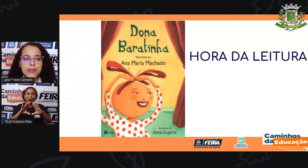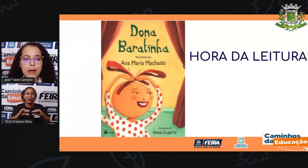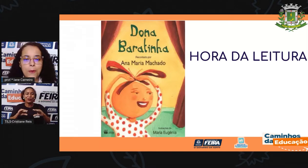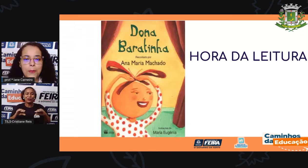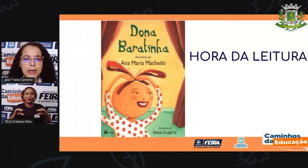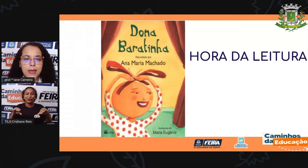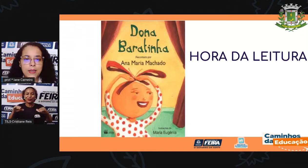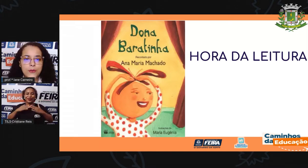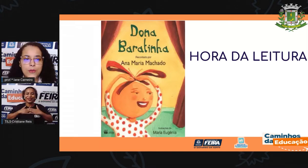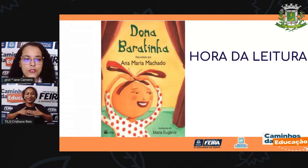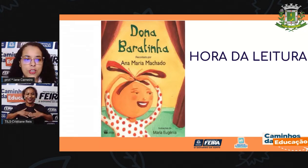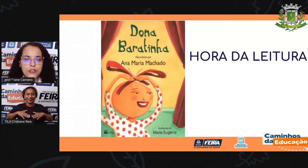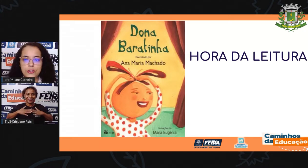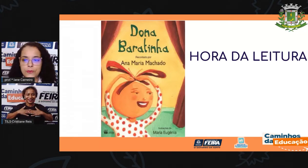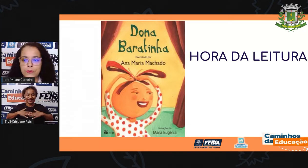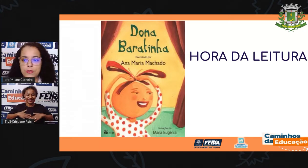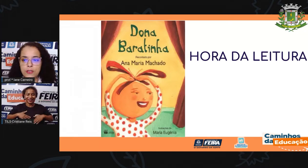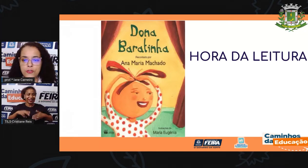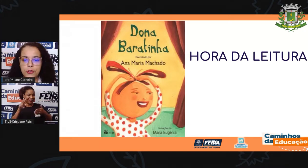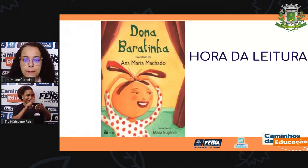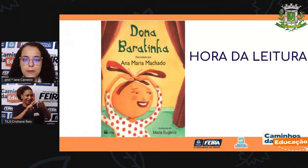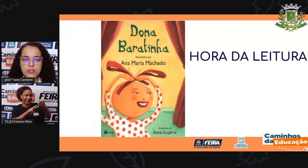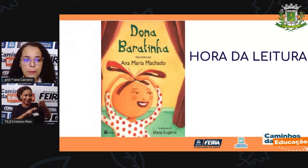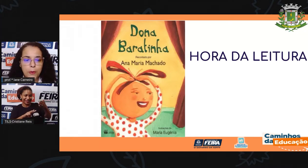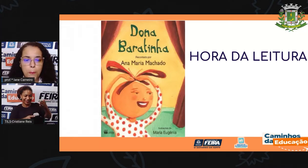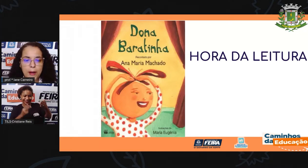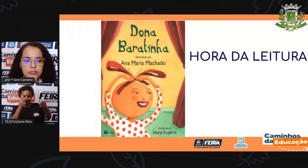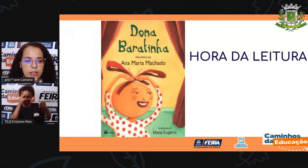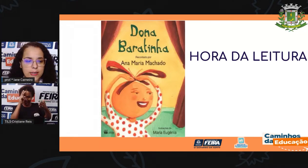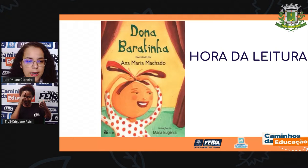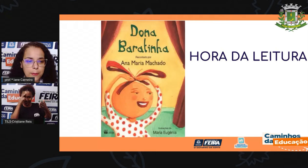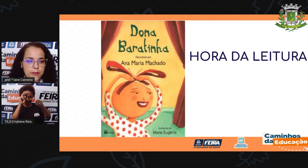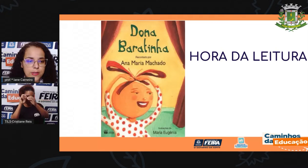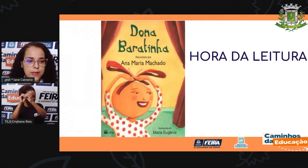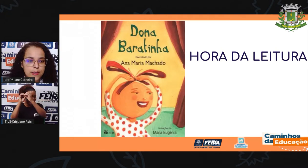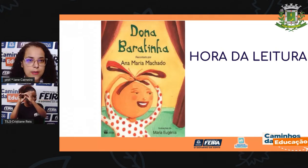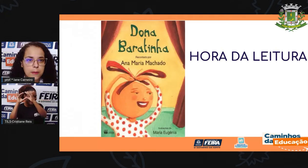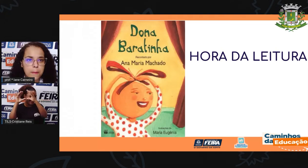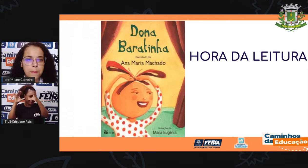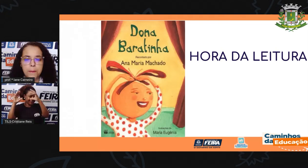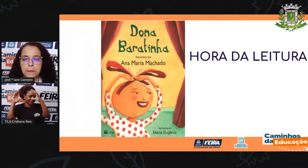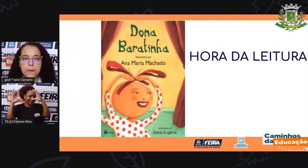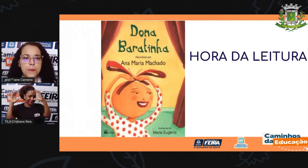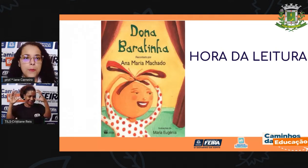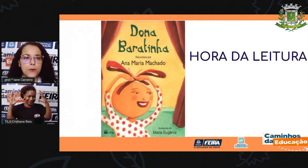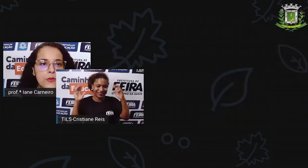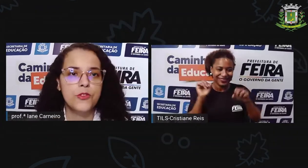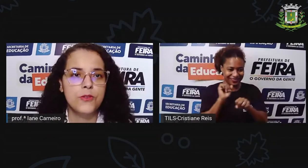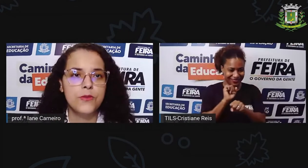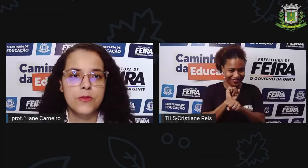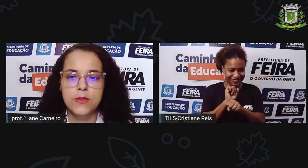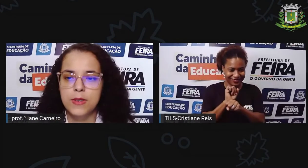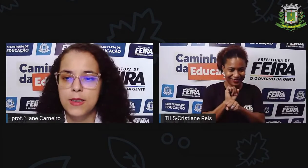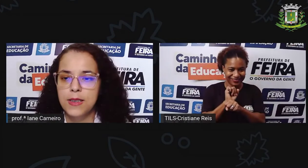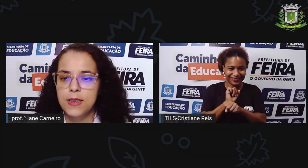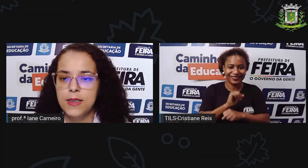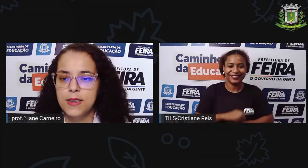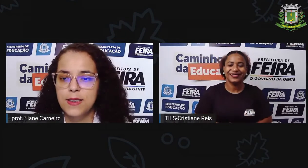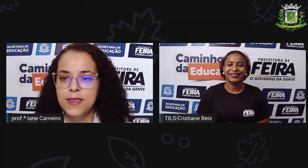para você acompanhar a leitura direitinho, tá joia? Deixa a Pro compartilhar a tela para vocês. Prontinho.